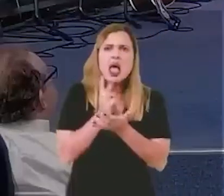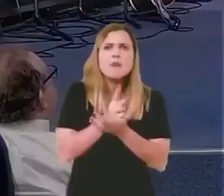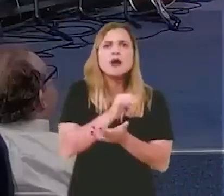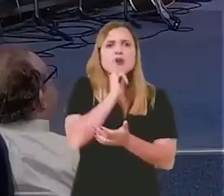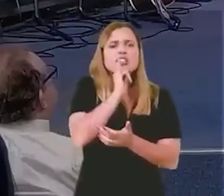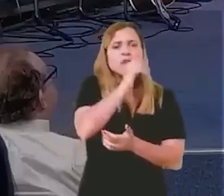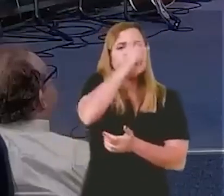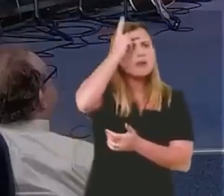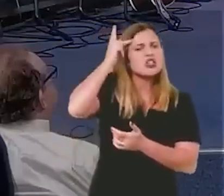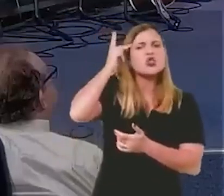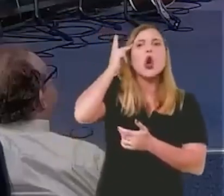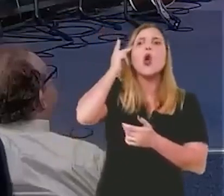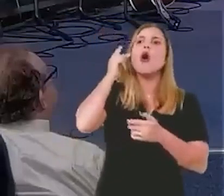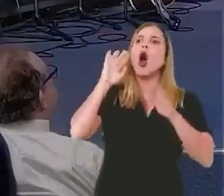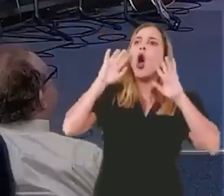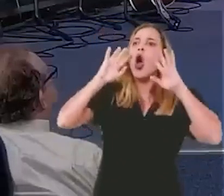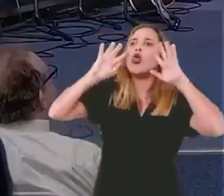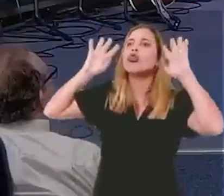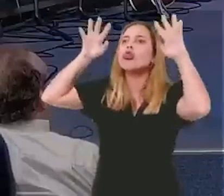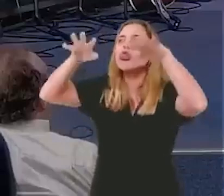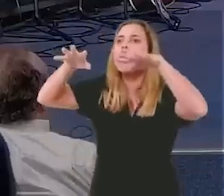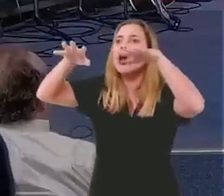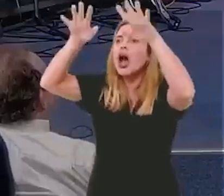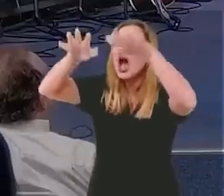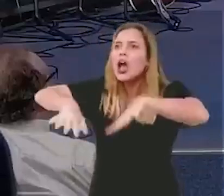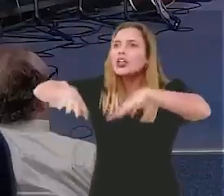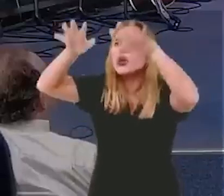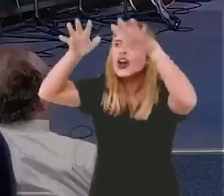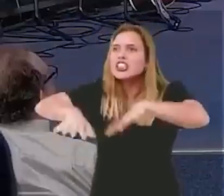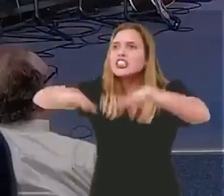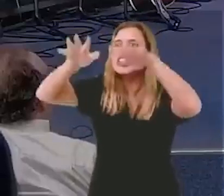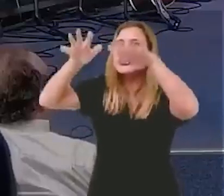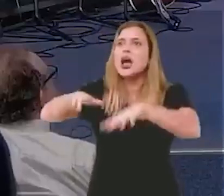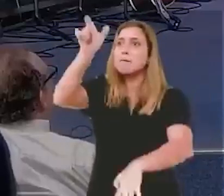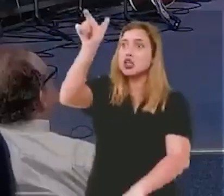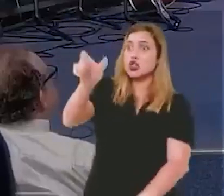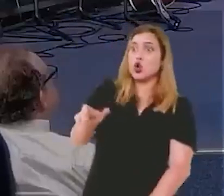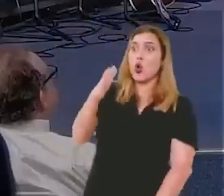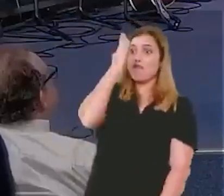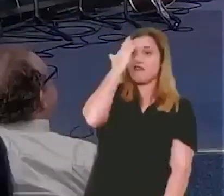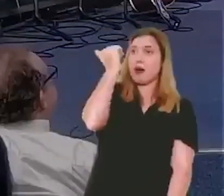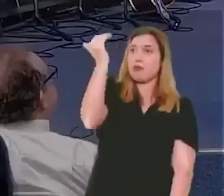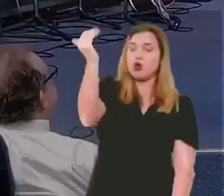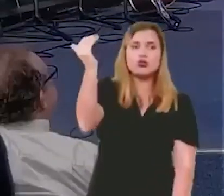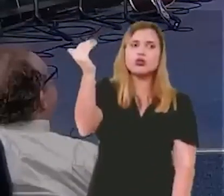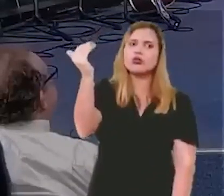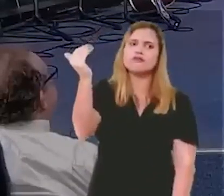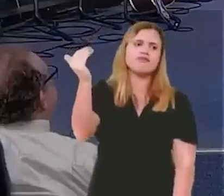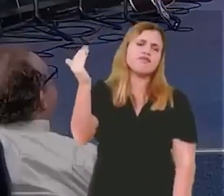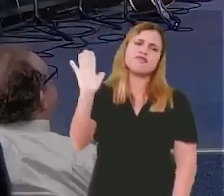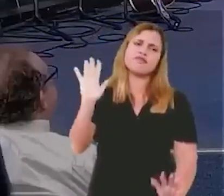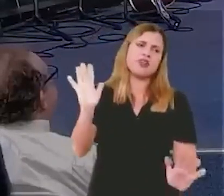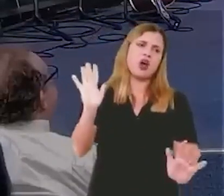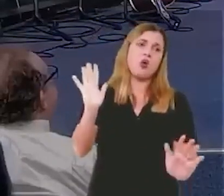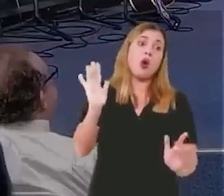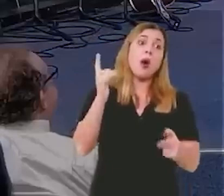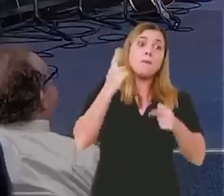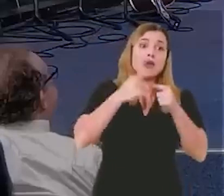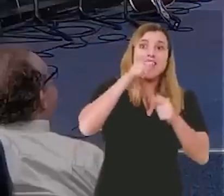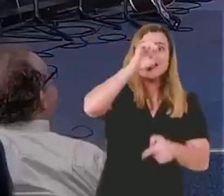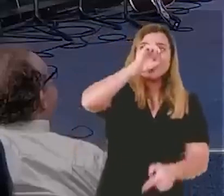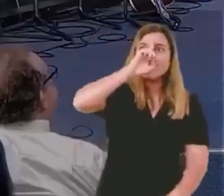é idolatria, é abominação para Deus, porque Deus não divide a sua glória com ninguém.